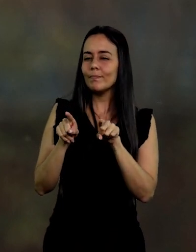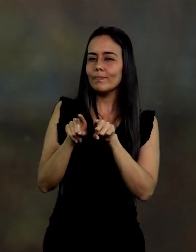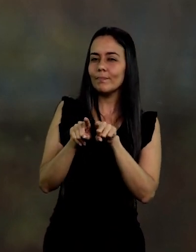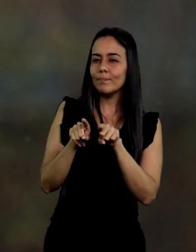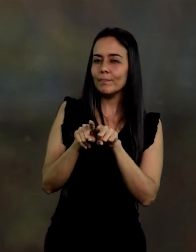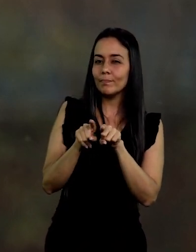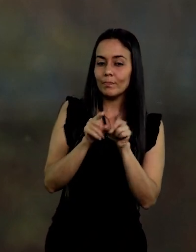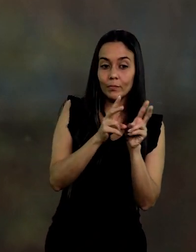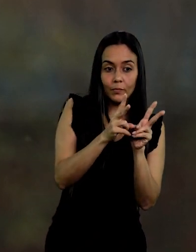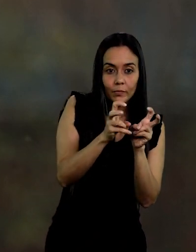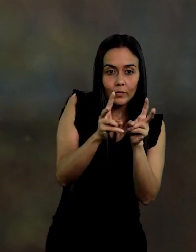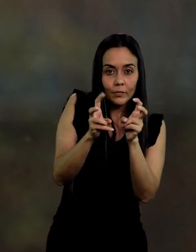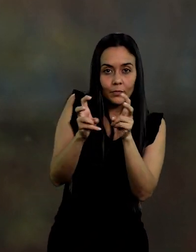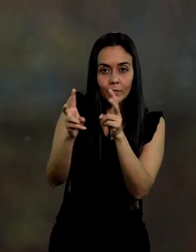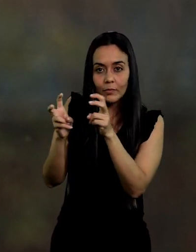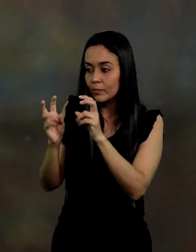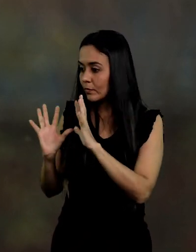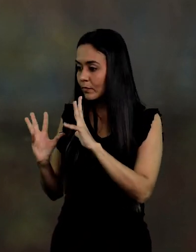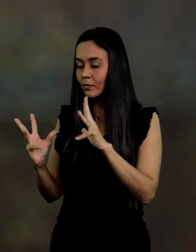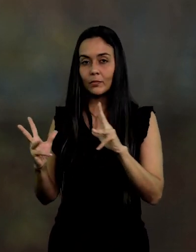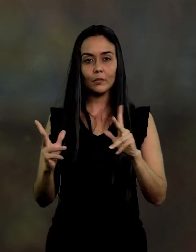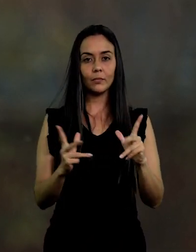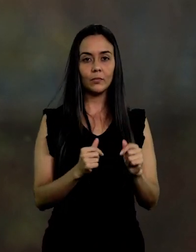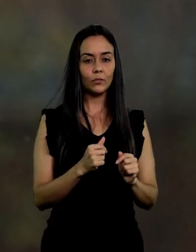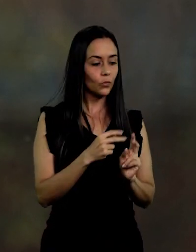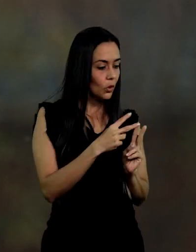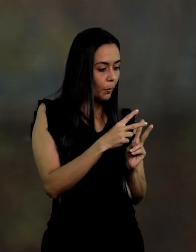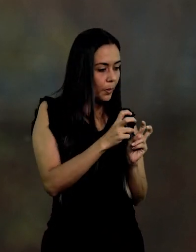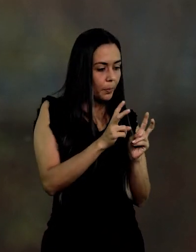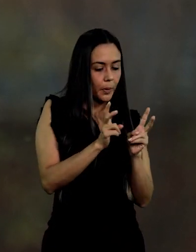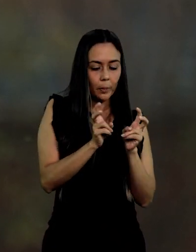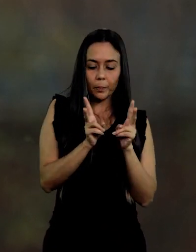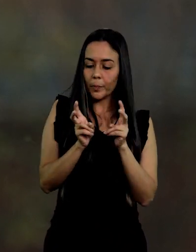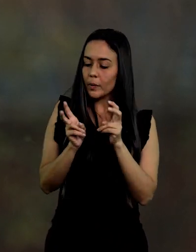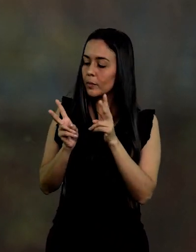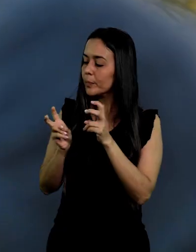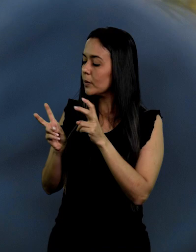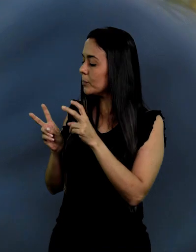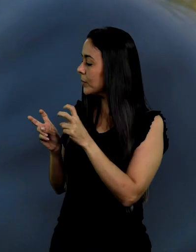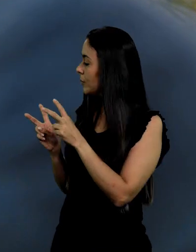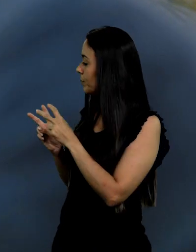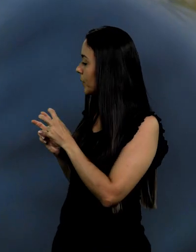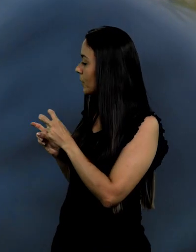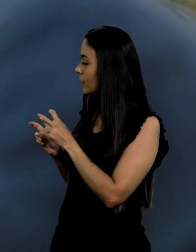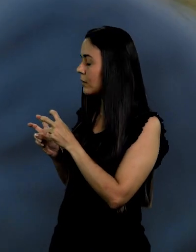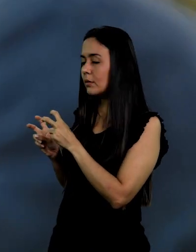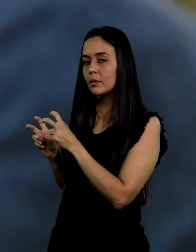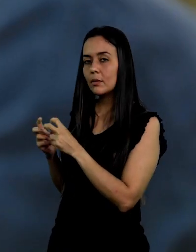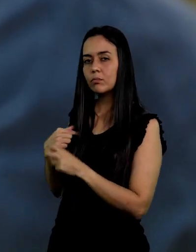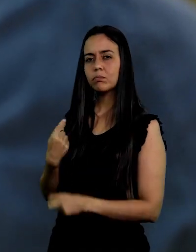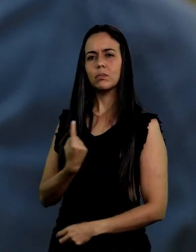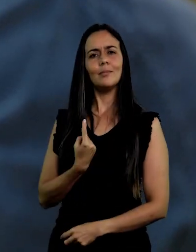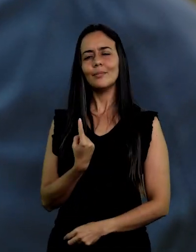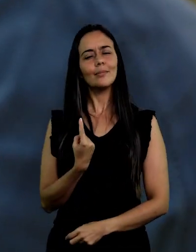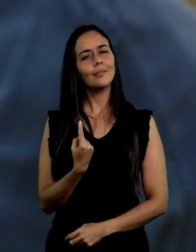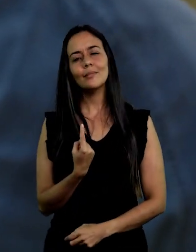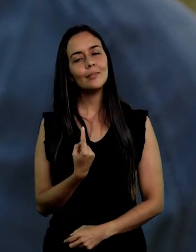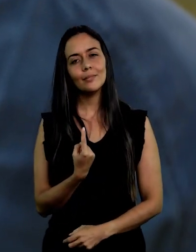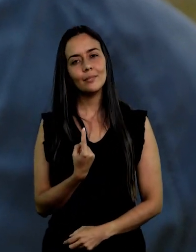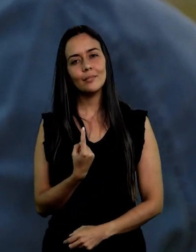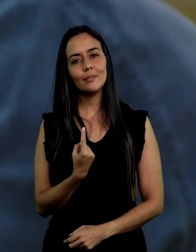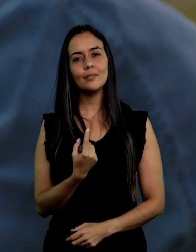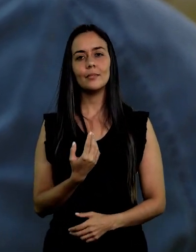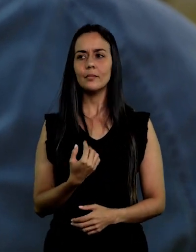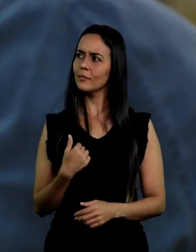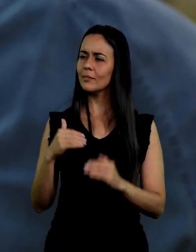tudo que existe, e não a gente como um ser destacado de tudo, Sim. né? Eu concordo, e aqui o